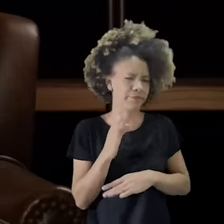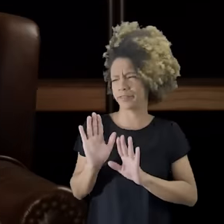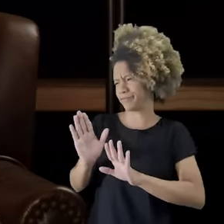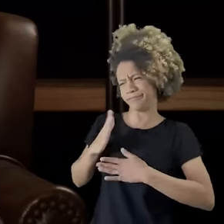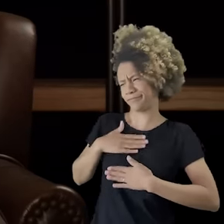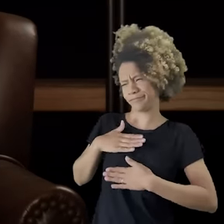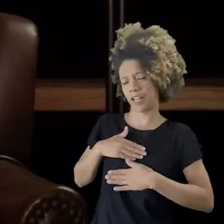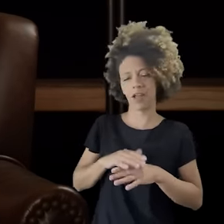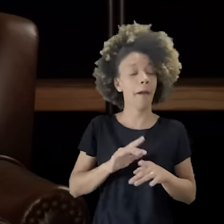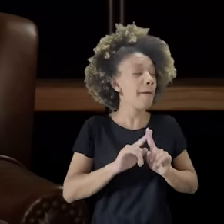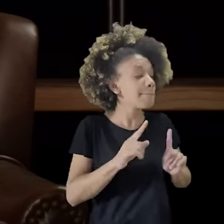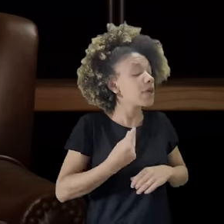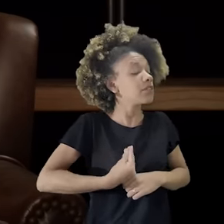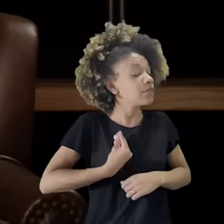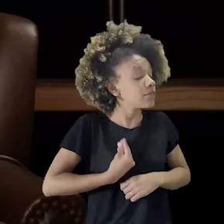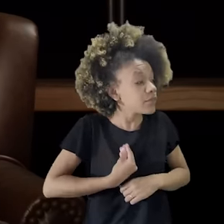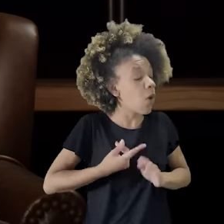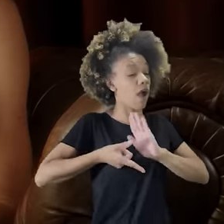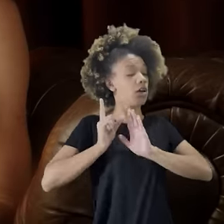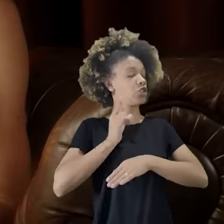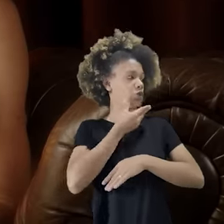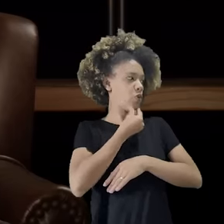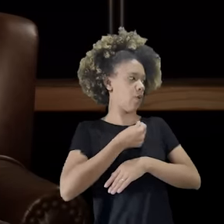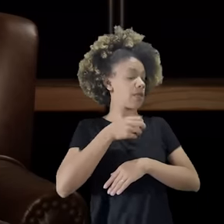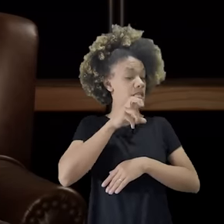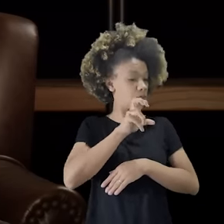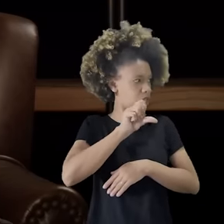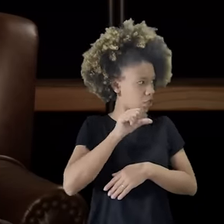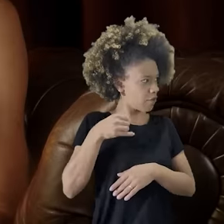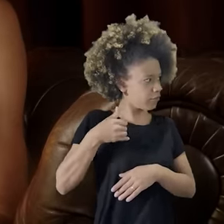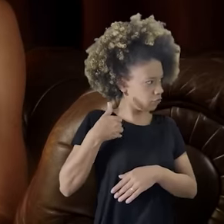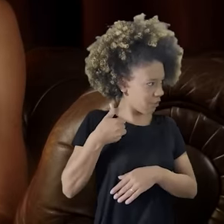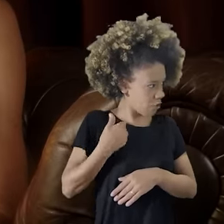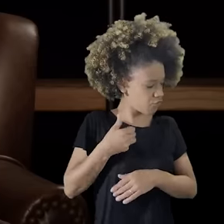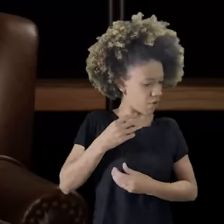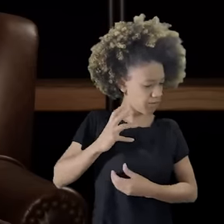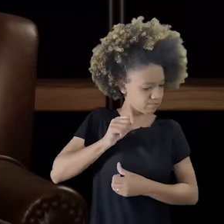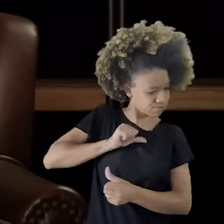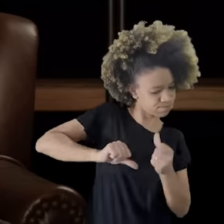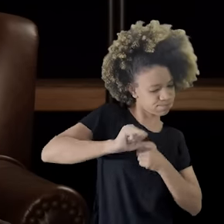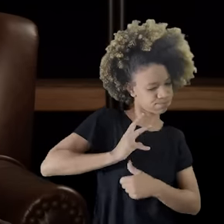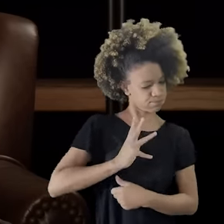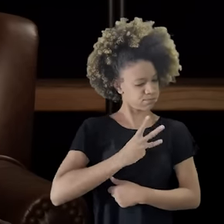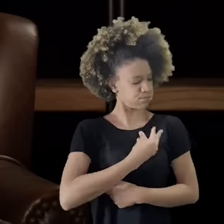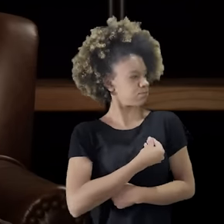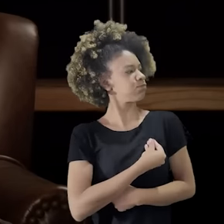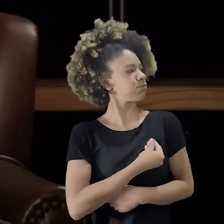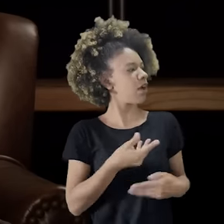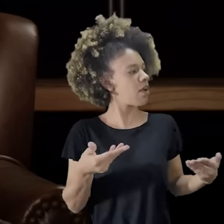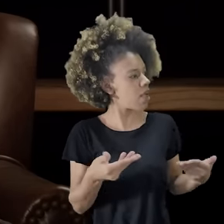Mas você viveu como homem né durante 59 anos e aí você fez a transição e agora